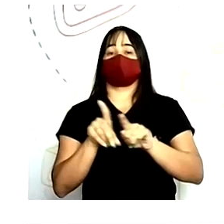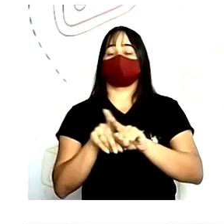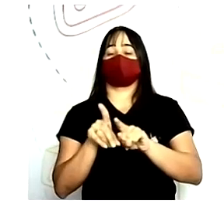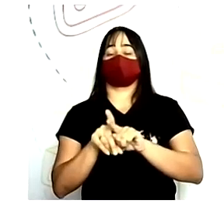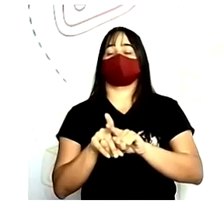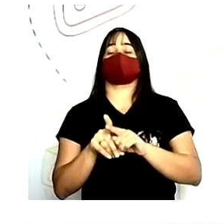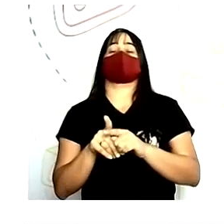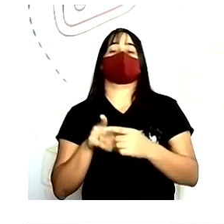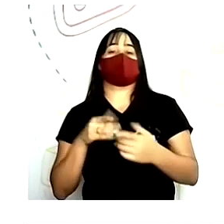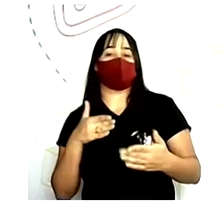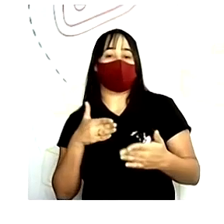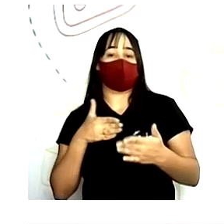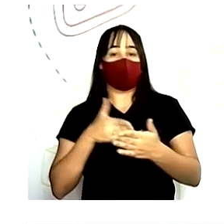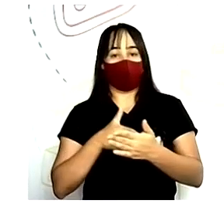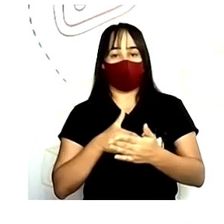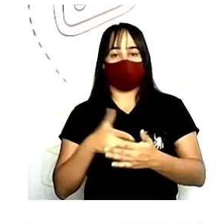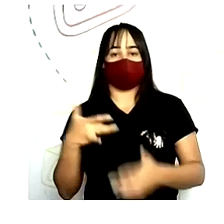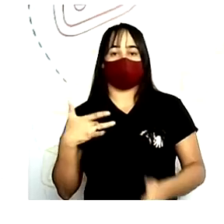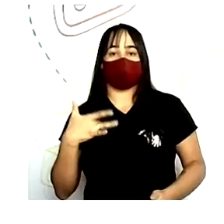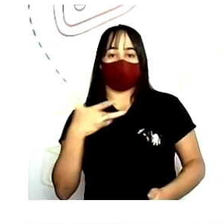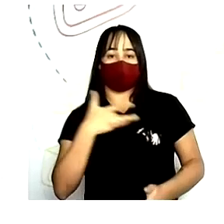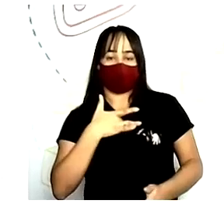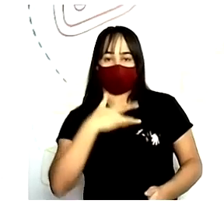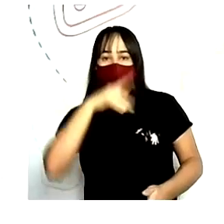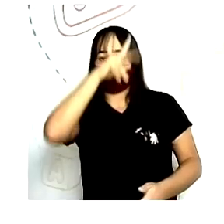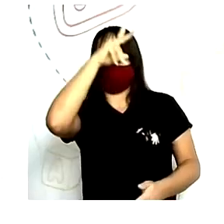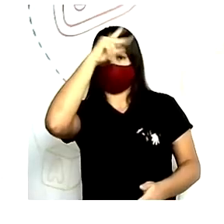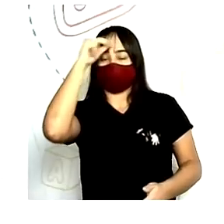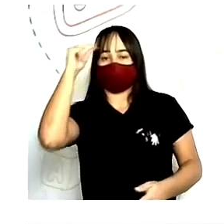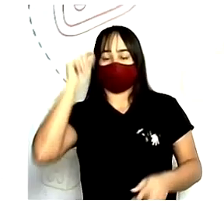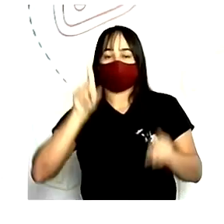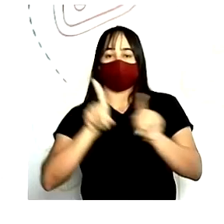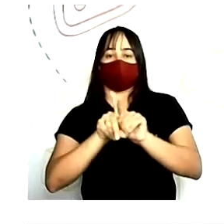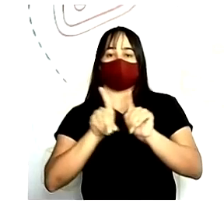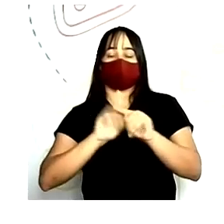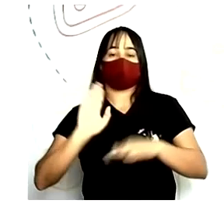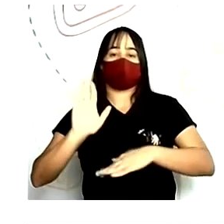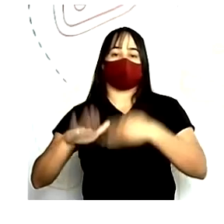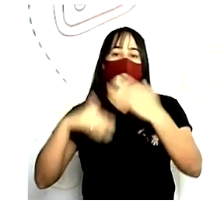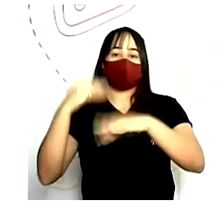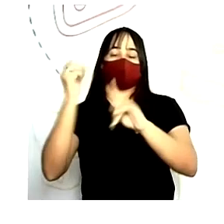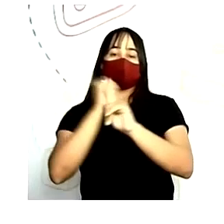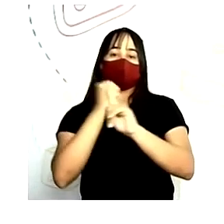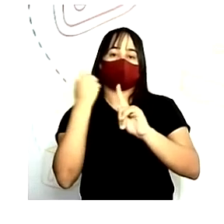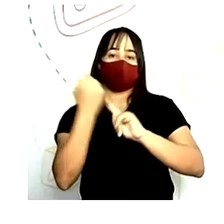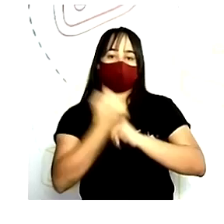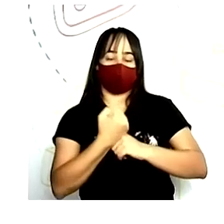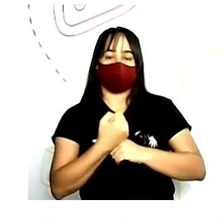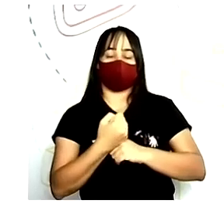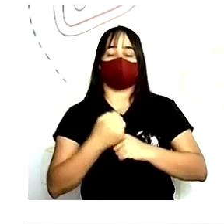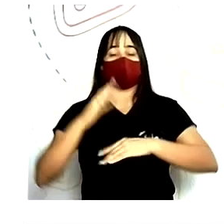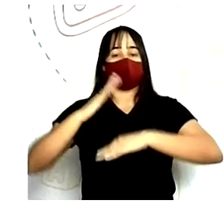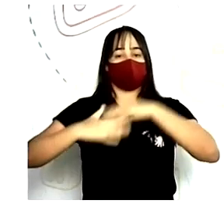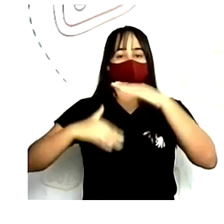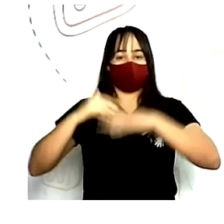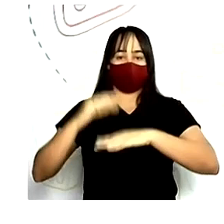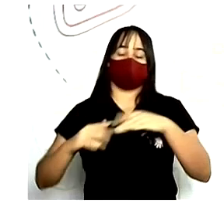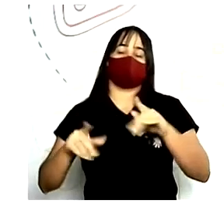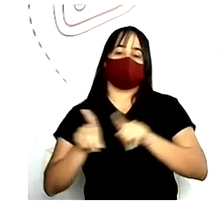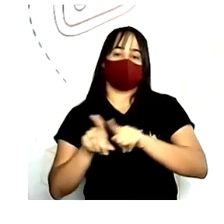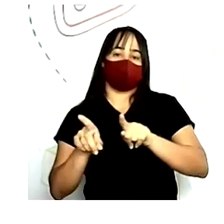saúde pública, além da limitação do seu desenvolvimento pessoal, social e profissional, no caso da